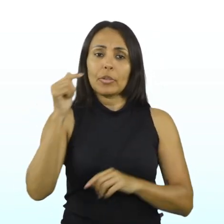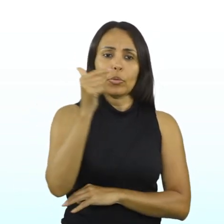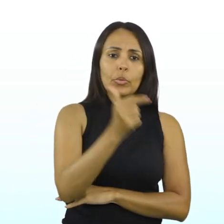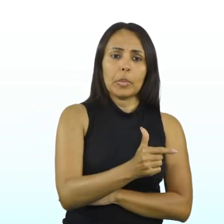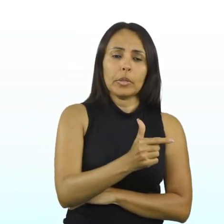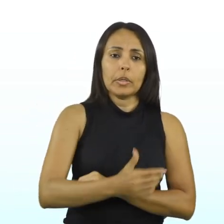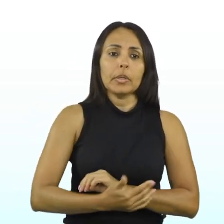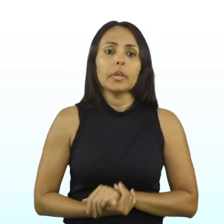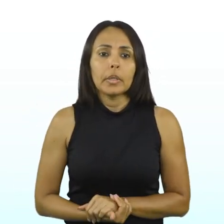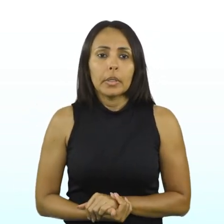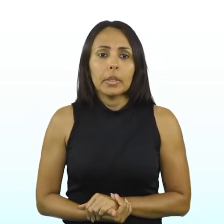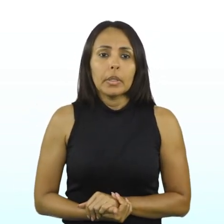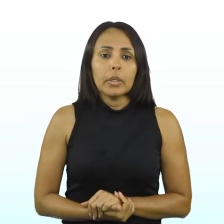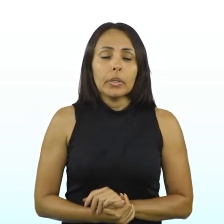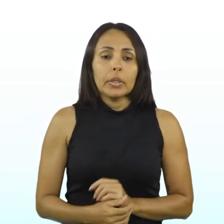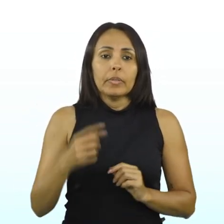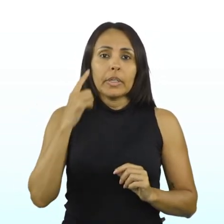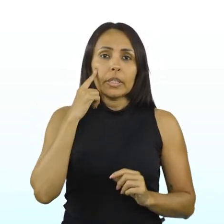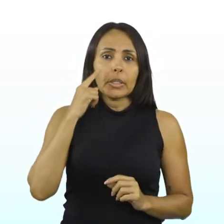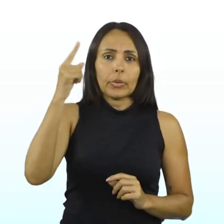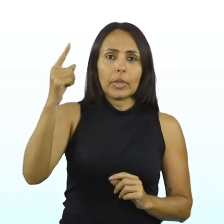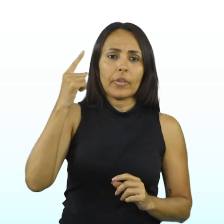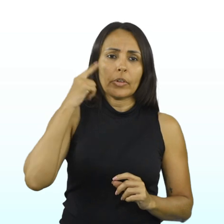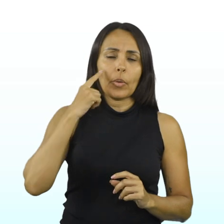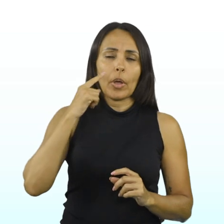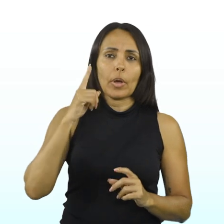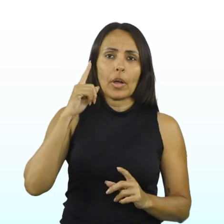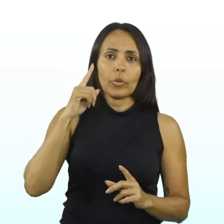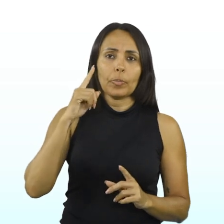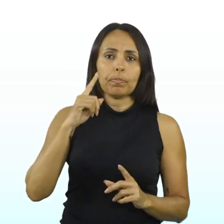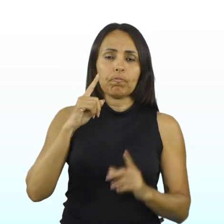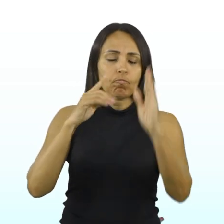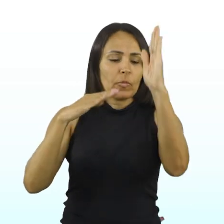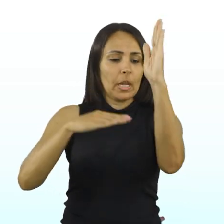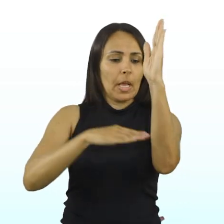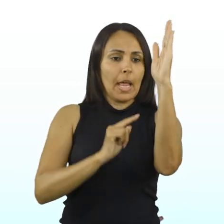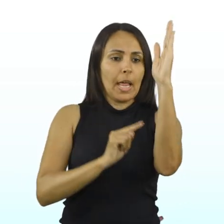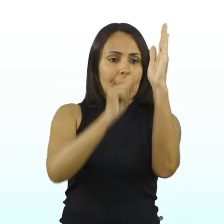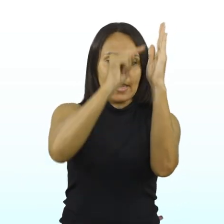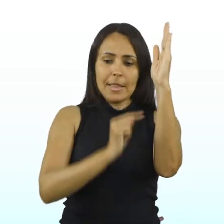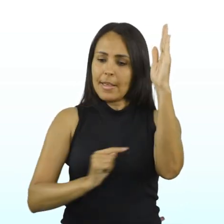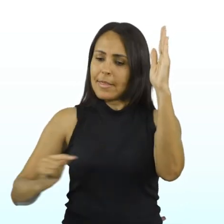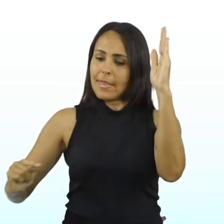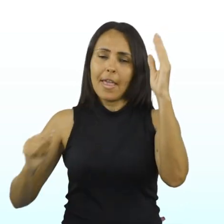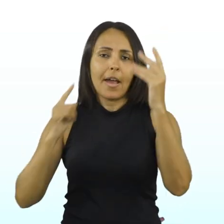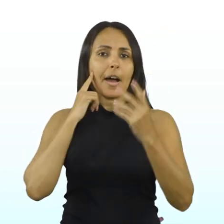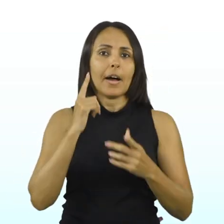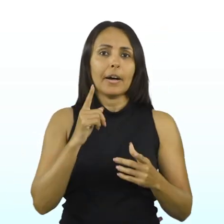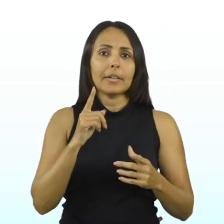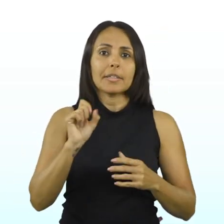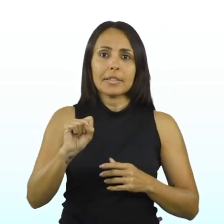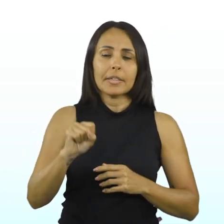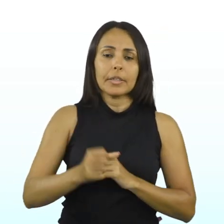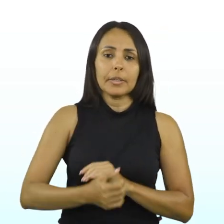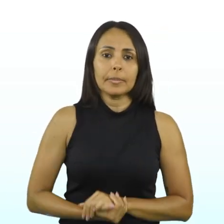2 metros. Veja que esse gráfico é um gráfico linear. Então, se você calcula o coeficiente